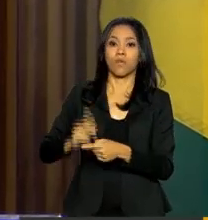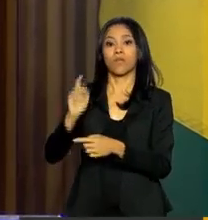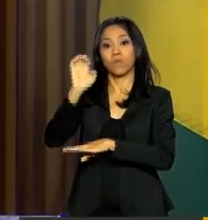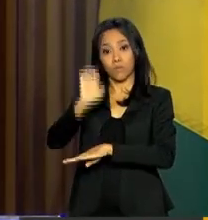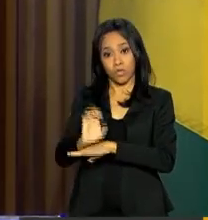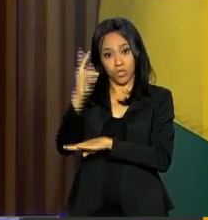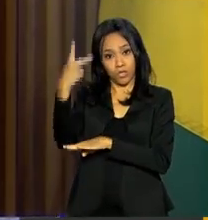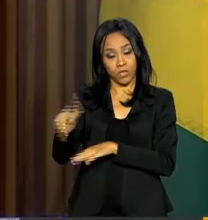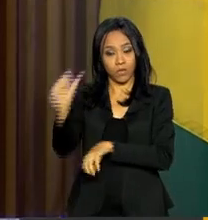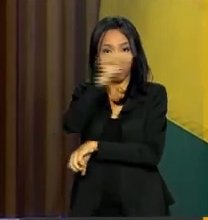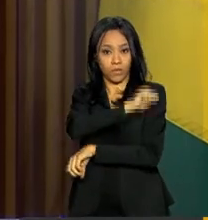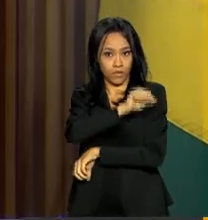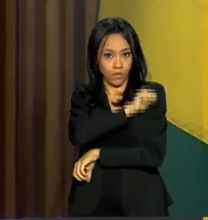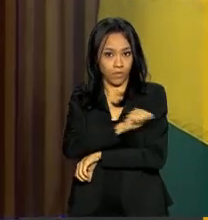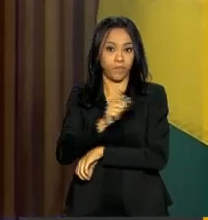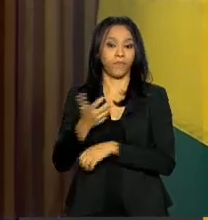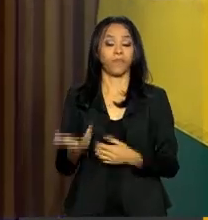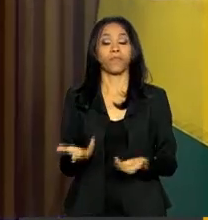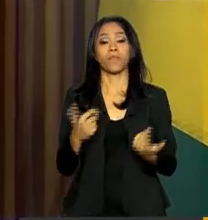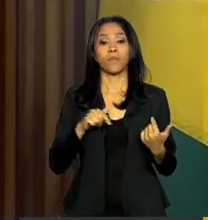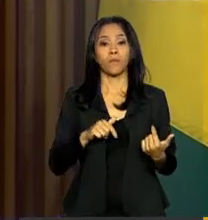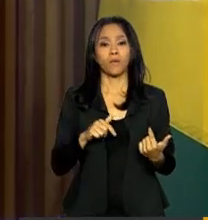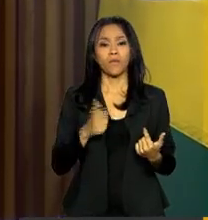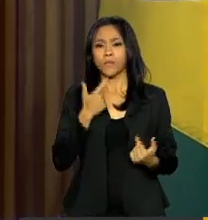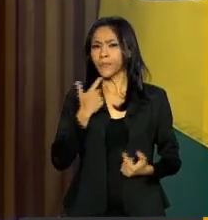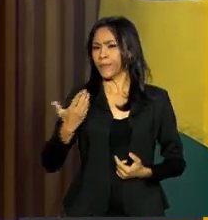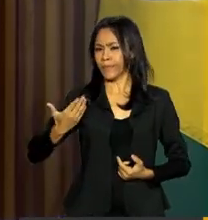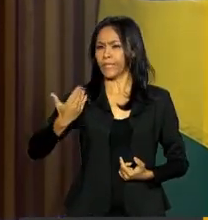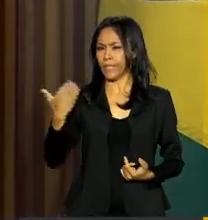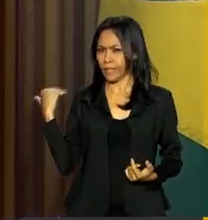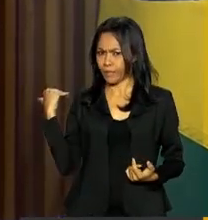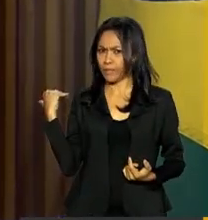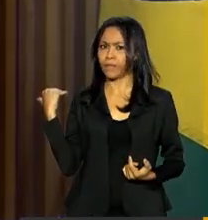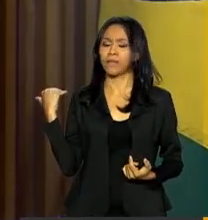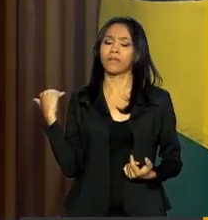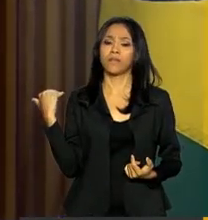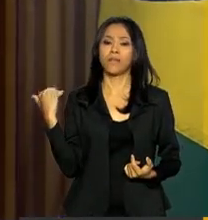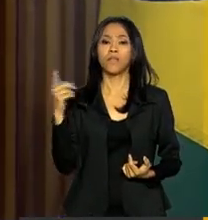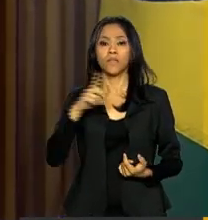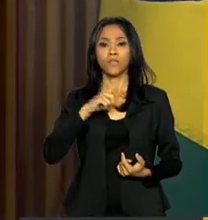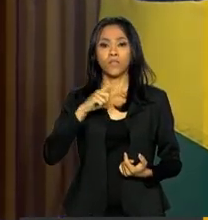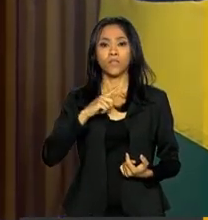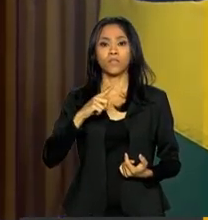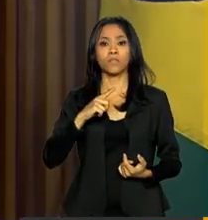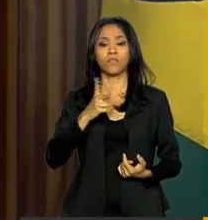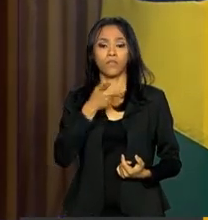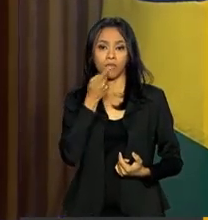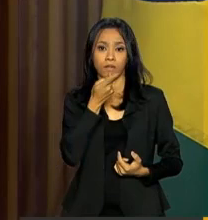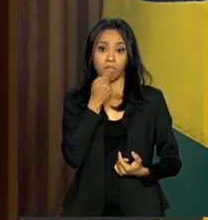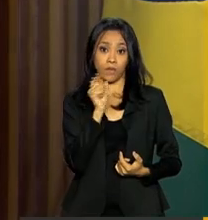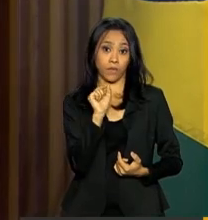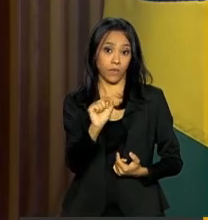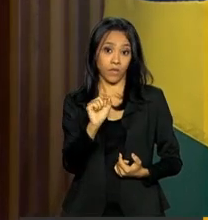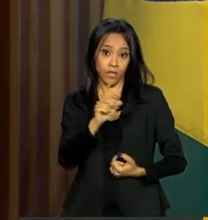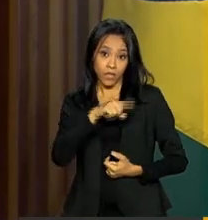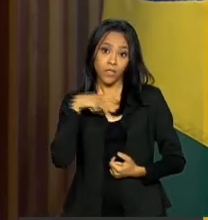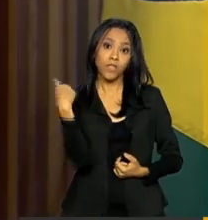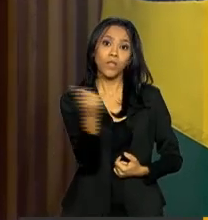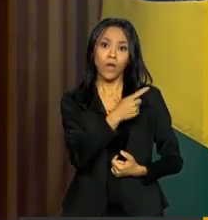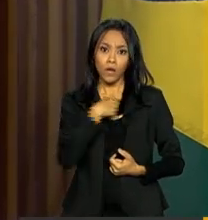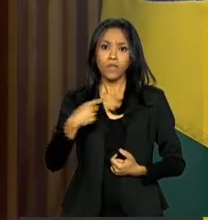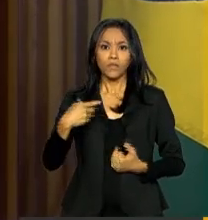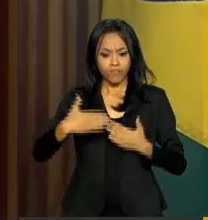eao um certo tempo eu tinha dito que nós criaríamos um